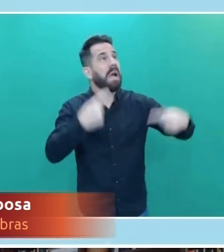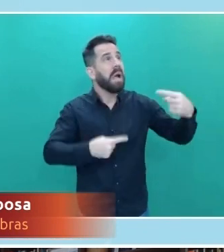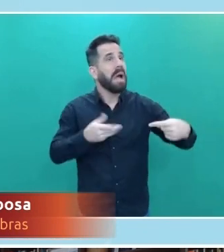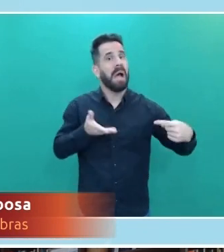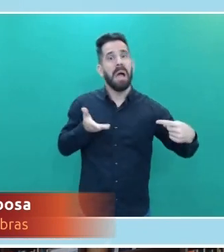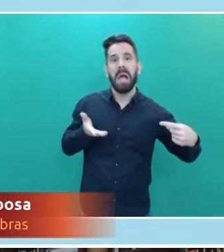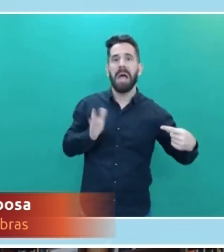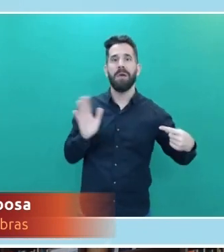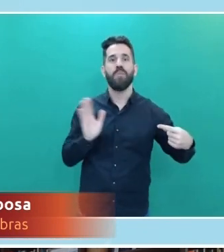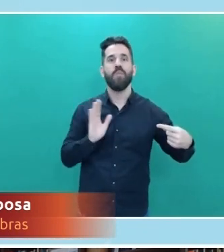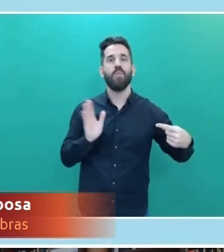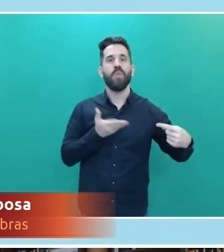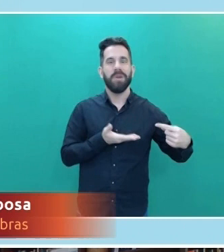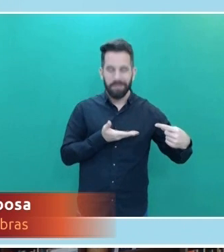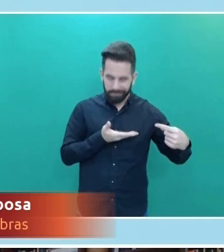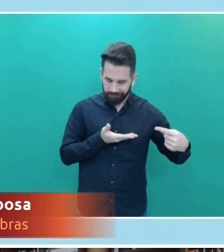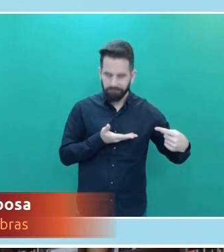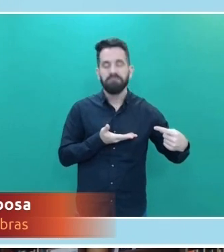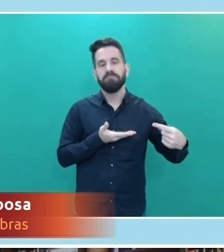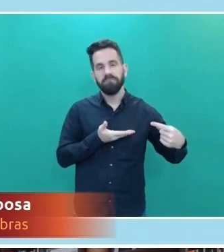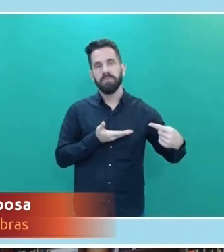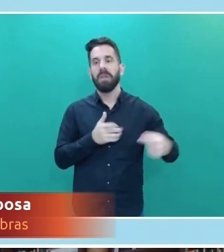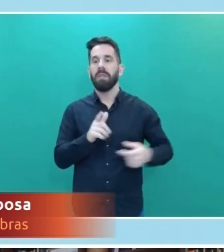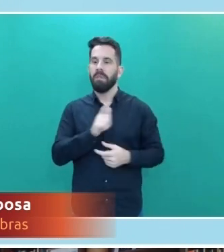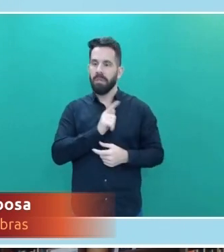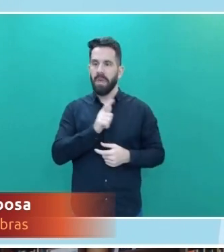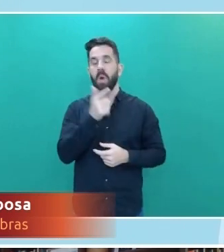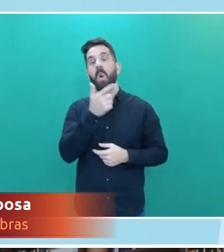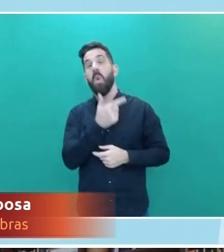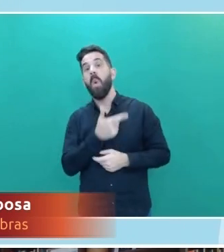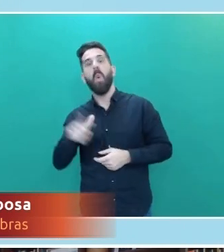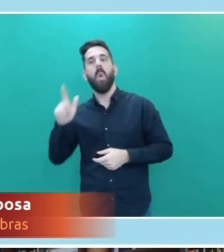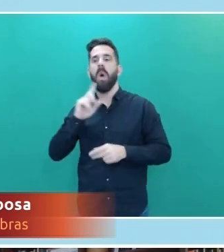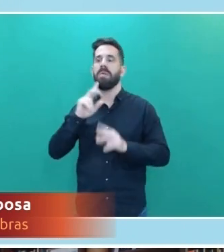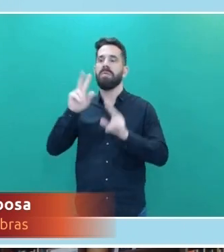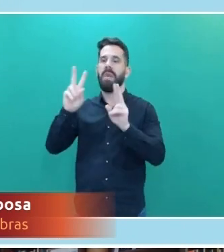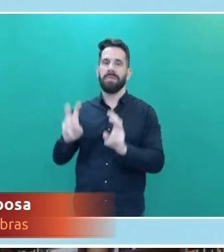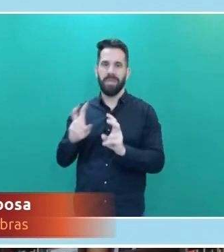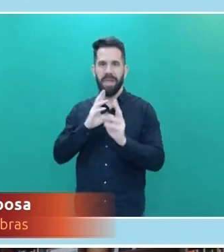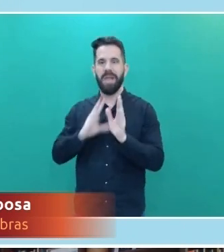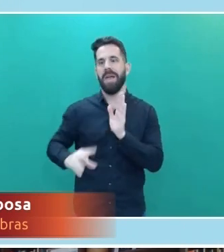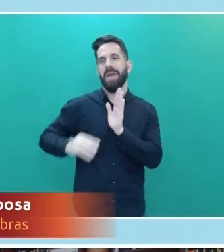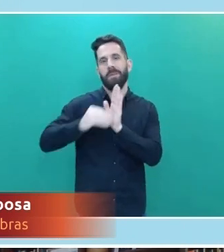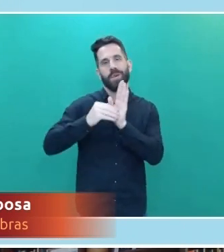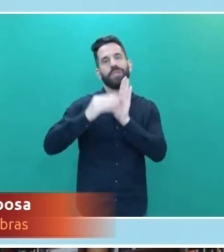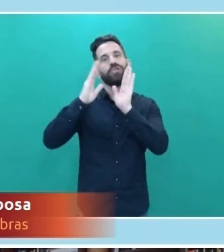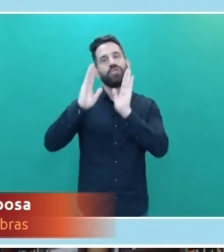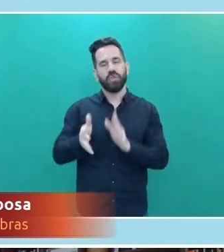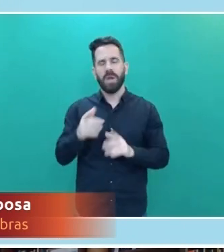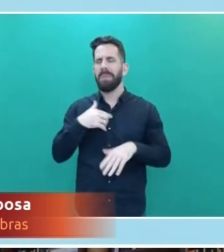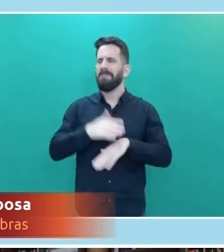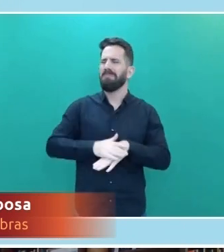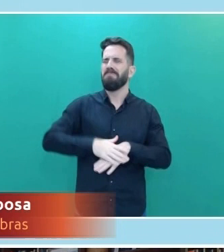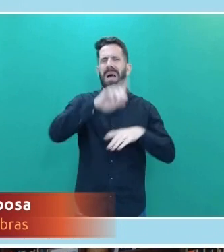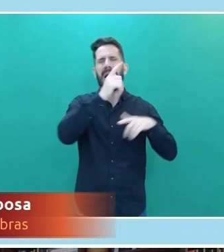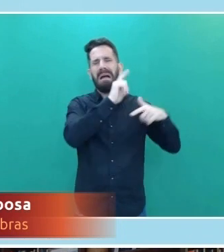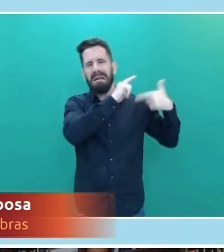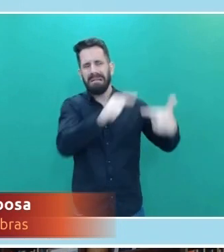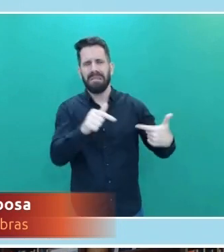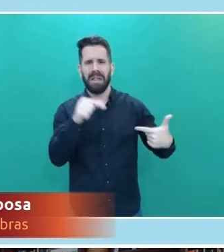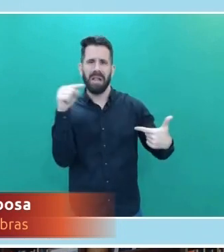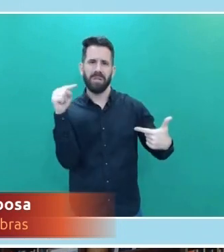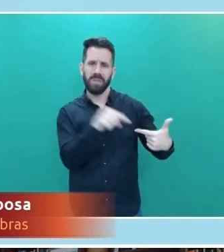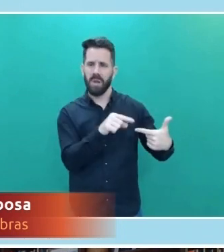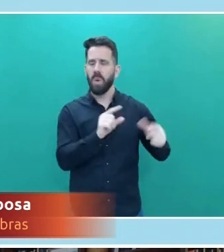Unidas. E surgiu uma outra pauta, né, que é mais conservadora, que não tinha